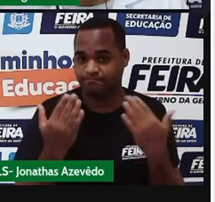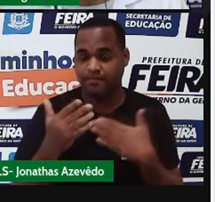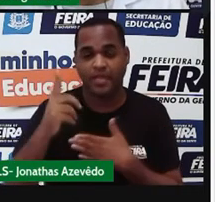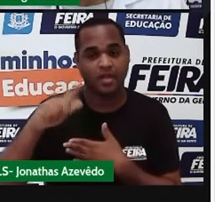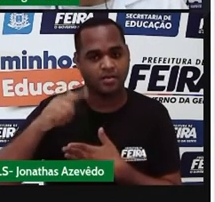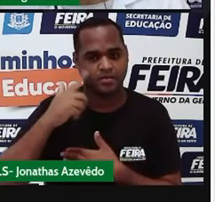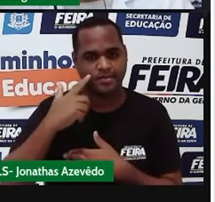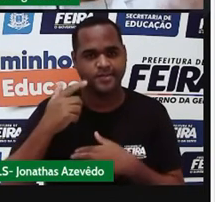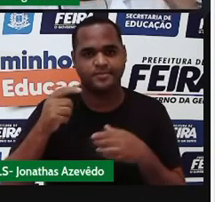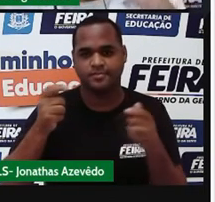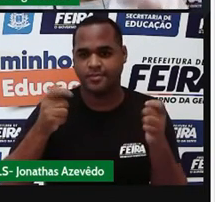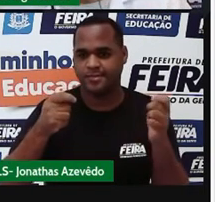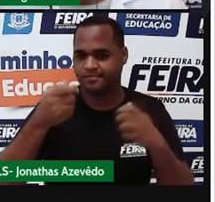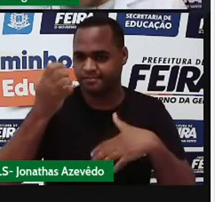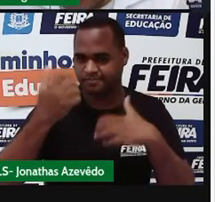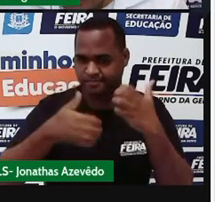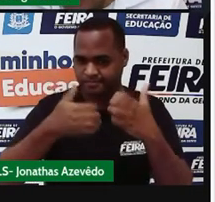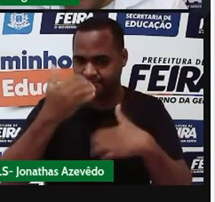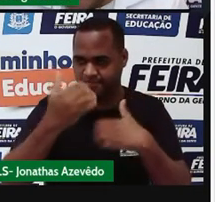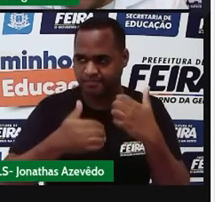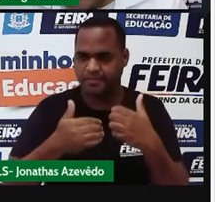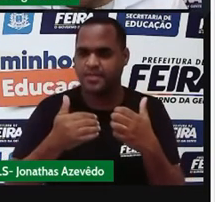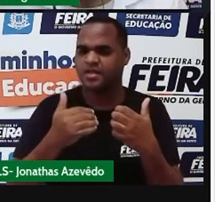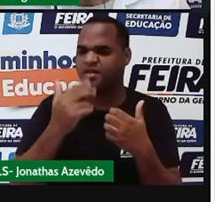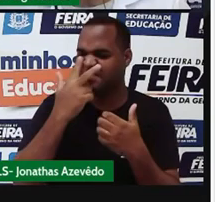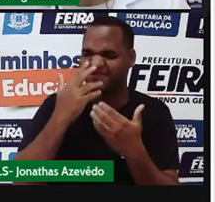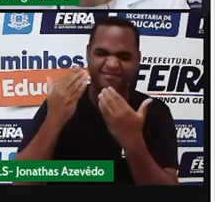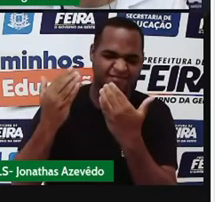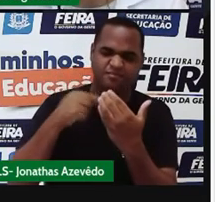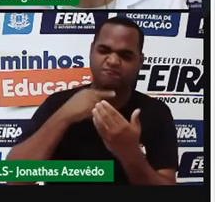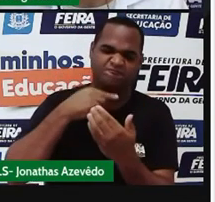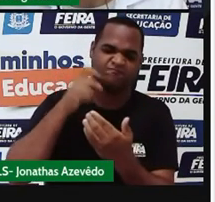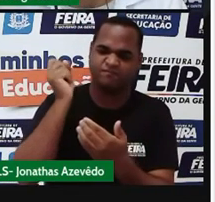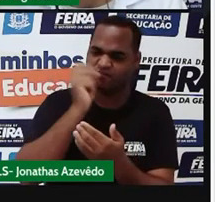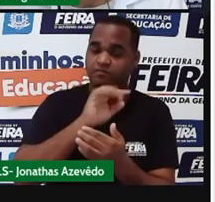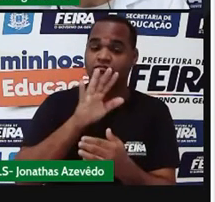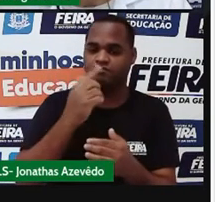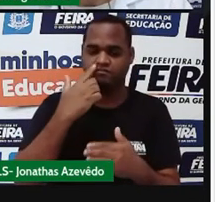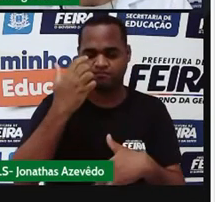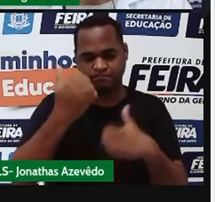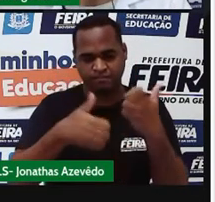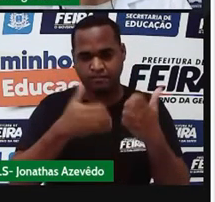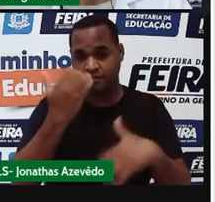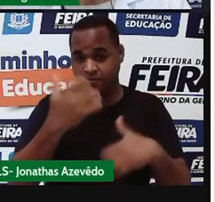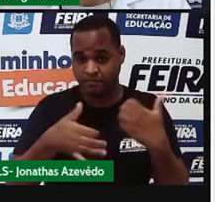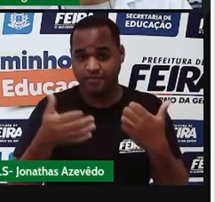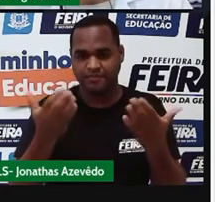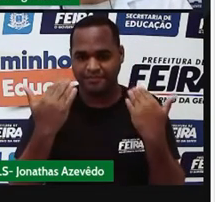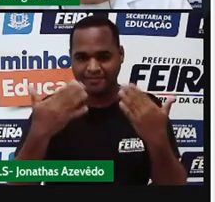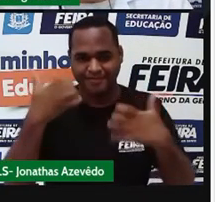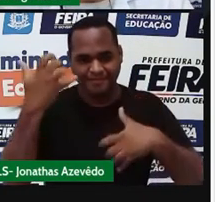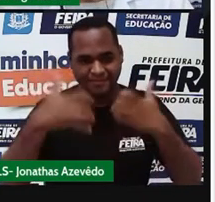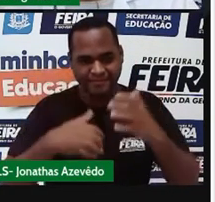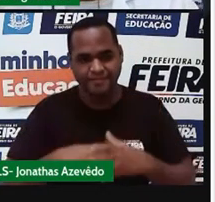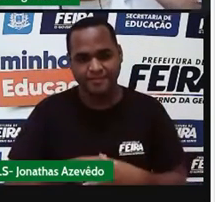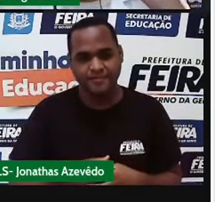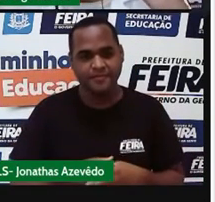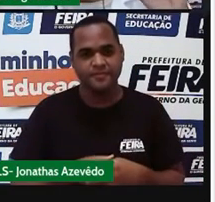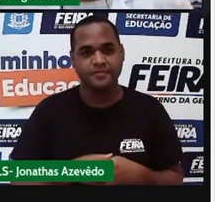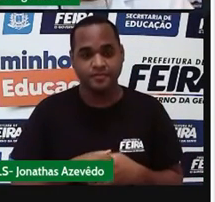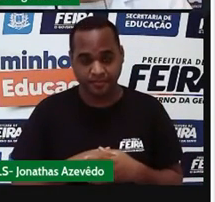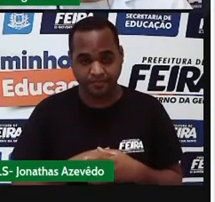repetir essa parte para você para não deixar dúvidas Tá bom então vamos lá e